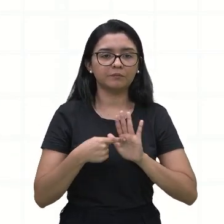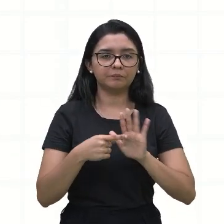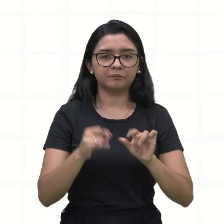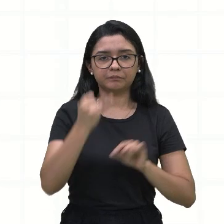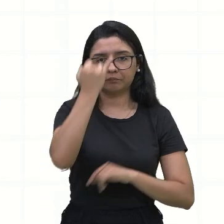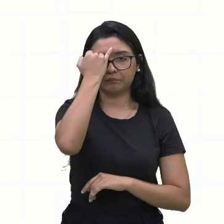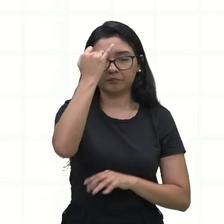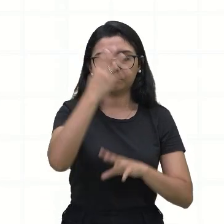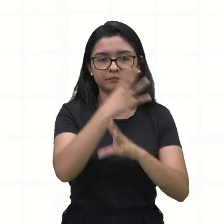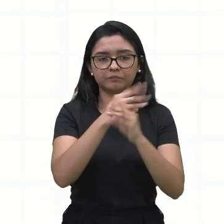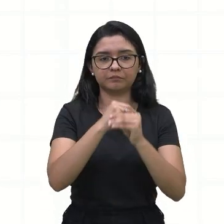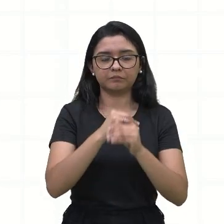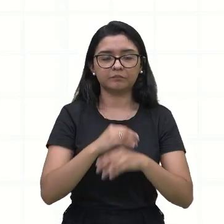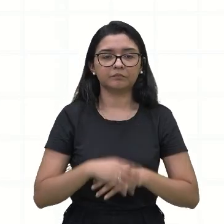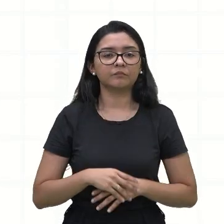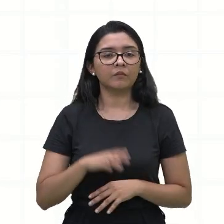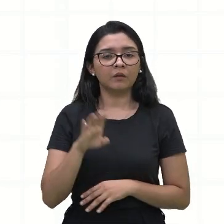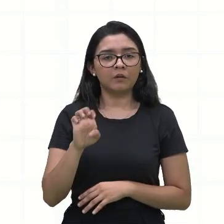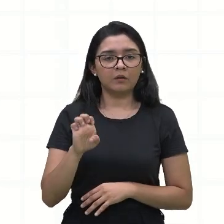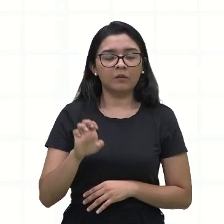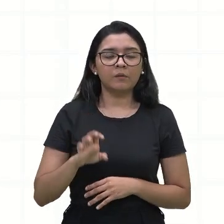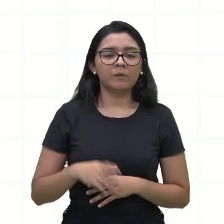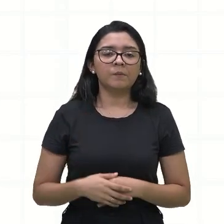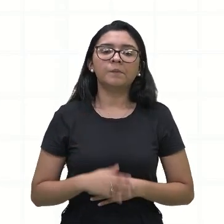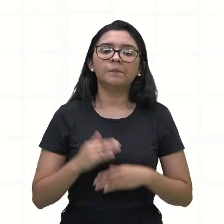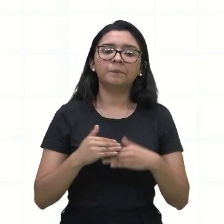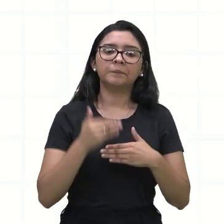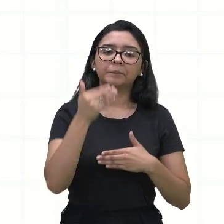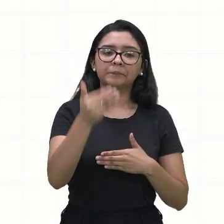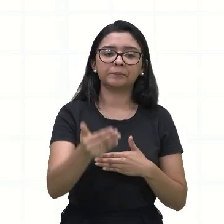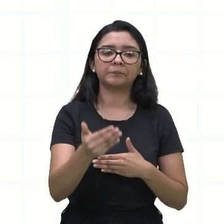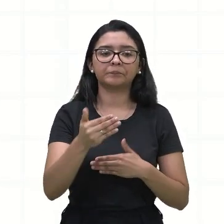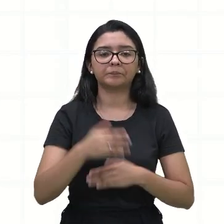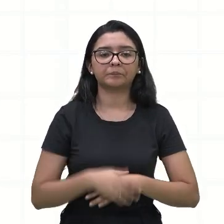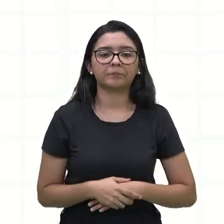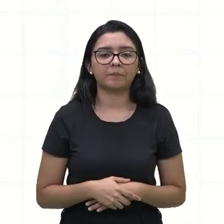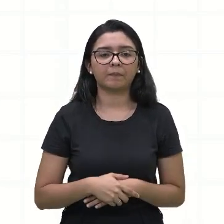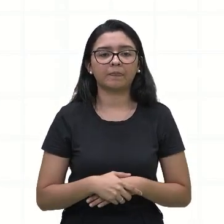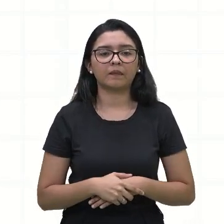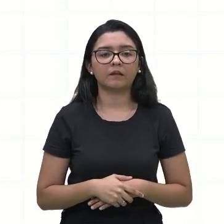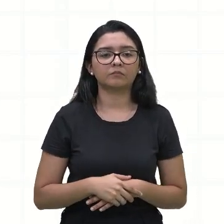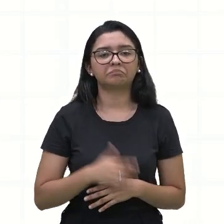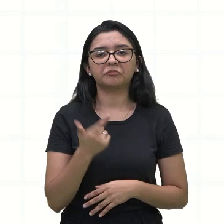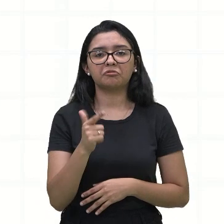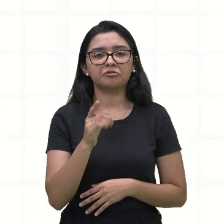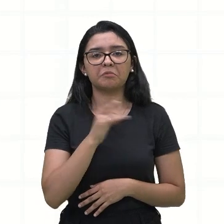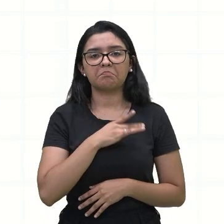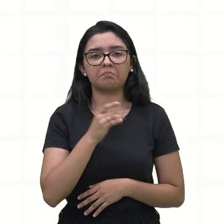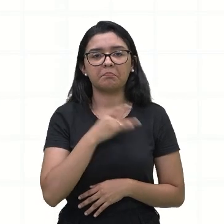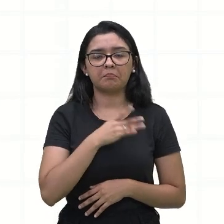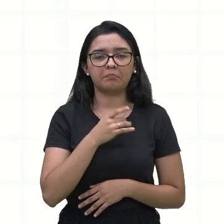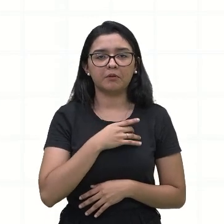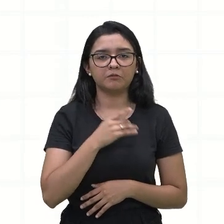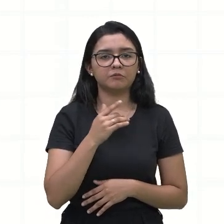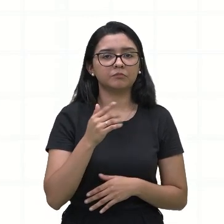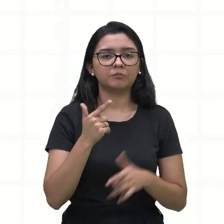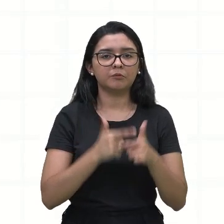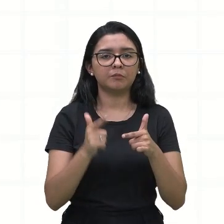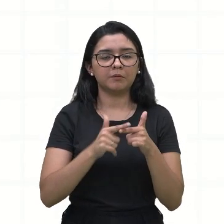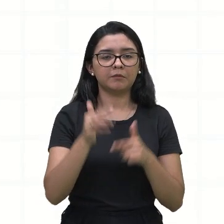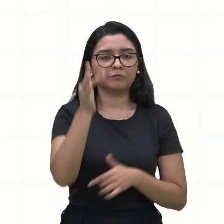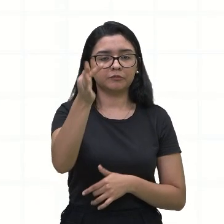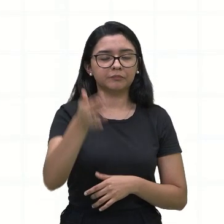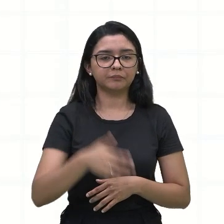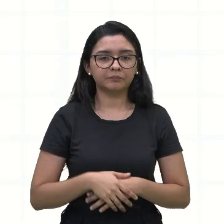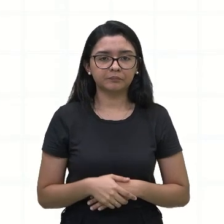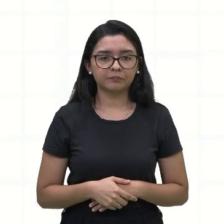do conectivo é, ok? Muito bem, e aí prossegue, sem temer futuras adversidades, ok? Muito bem, prosseguindo